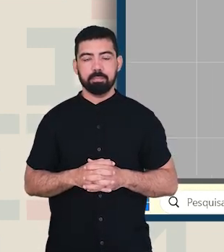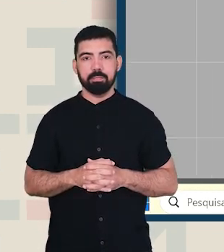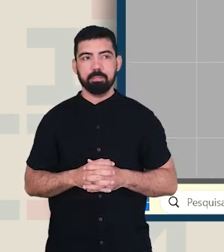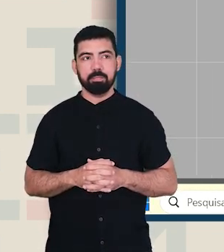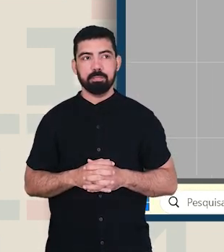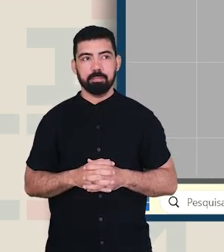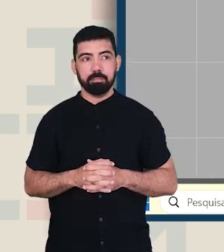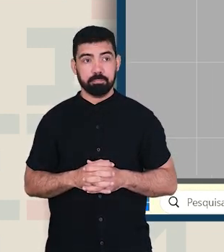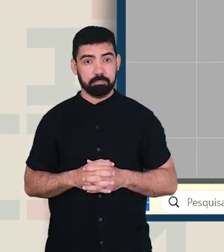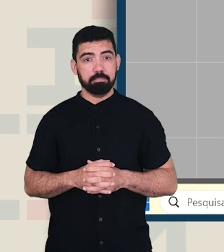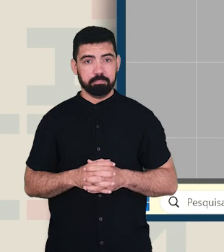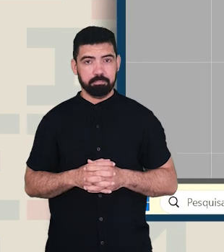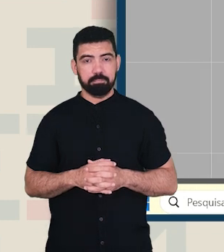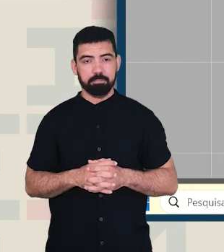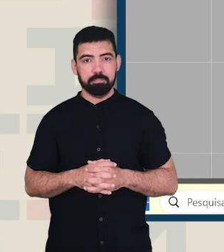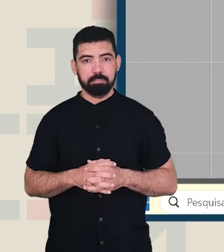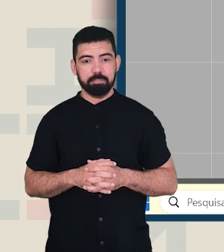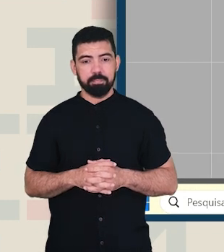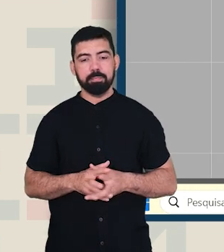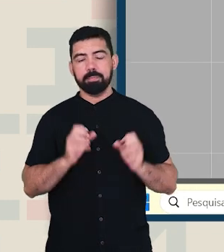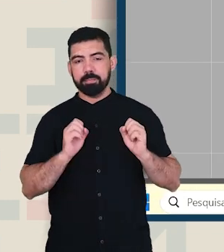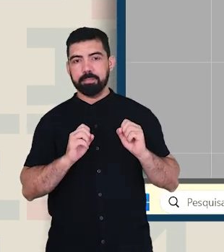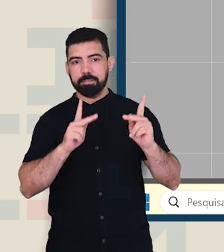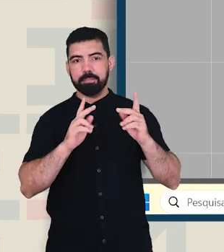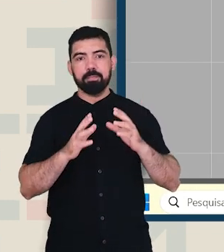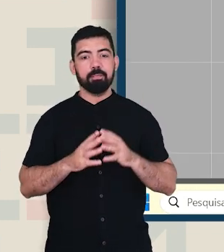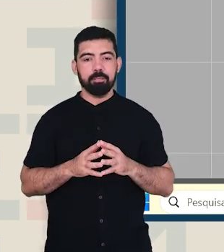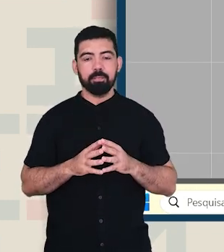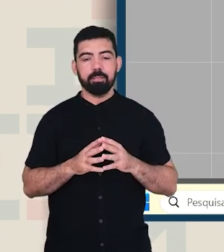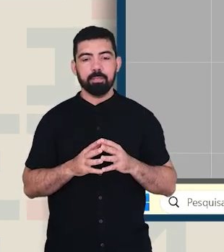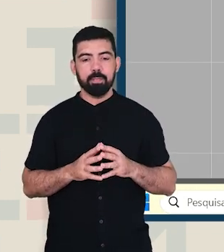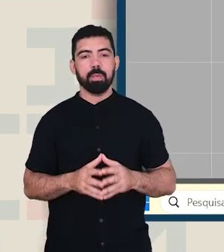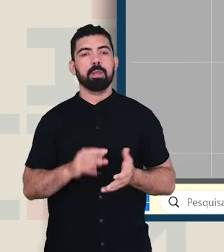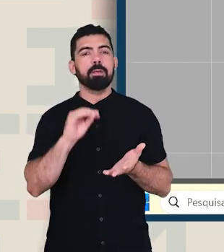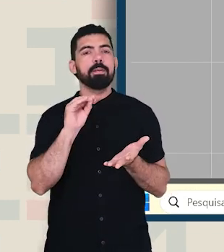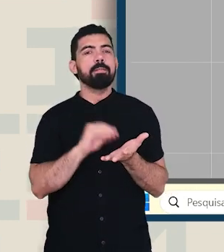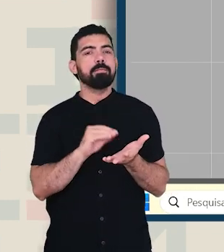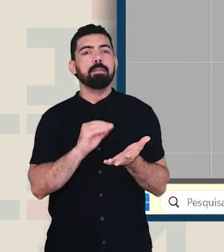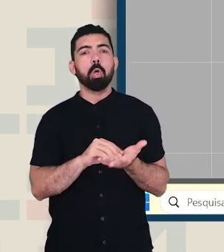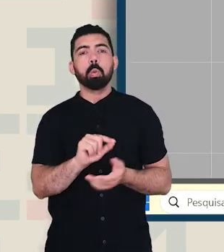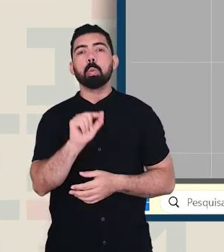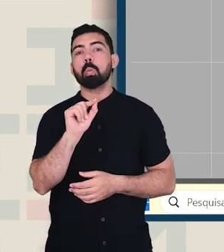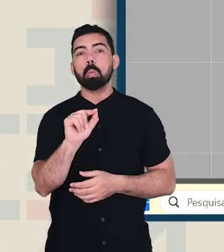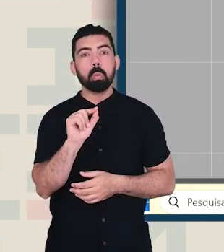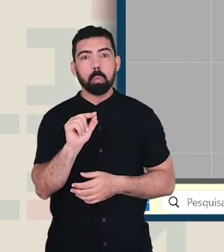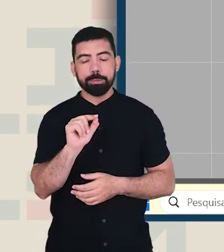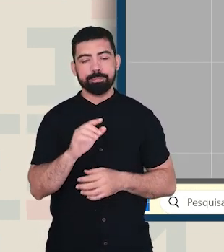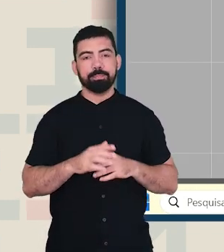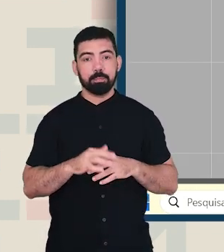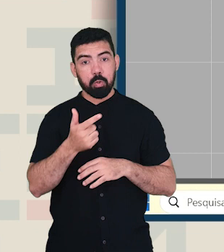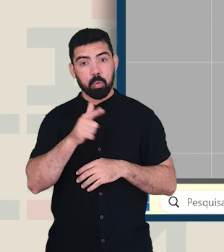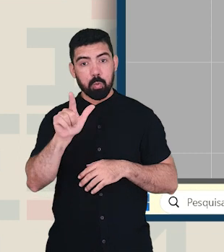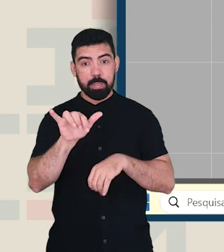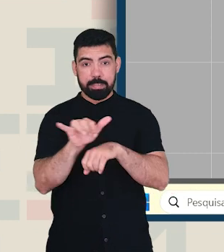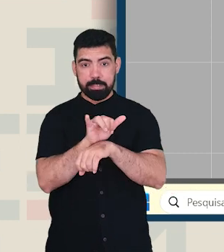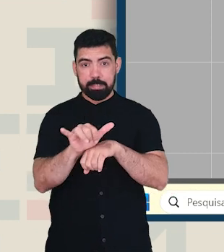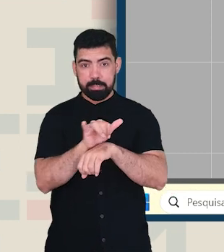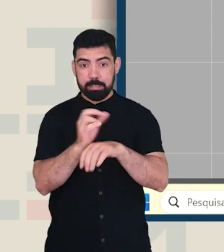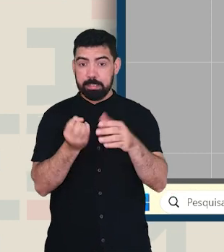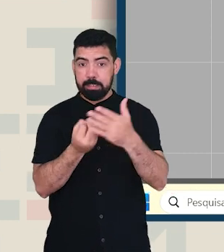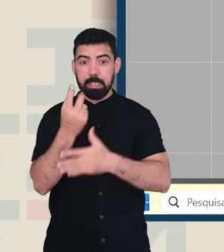Muito bem. Ok. Falta ainda uma outra forma de